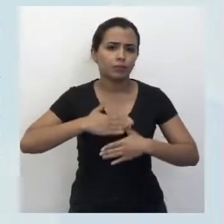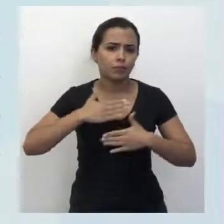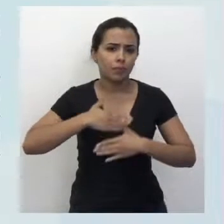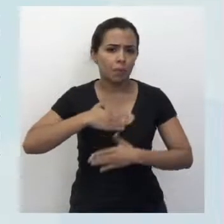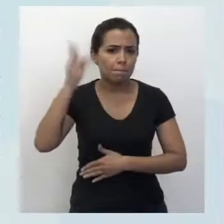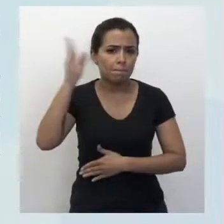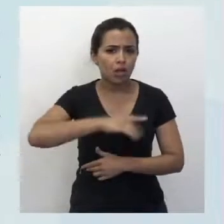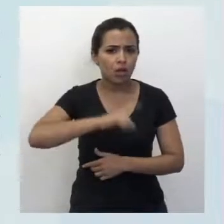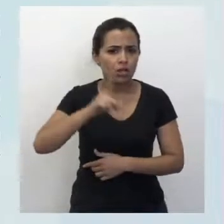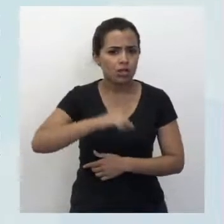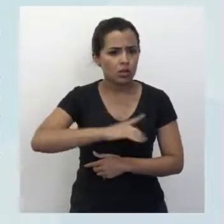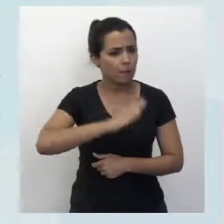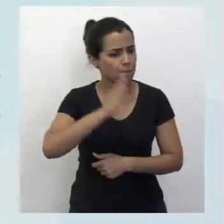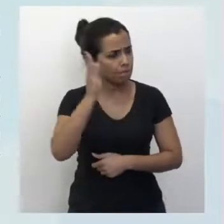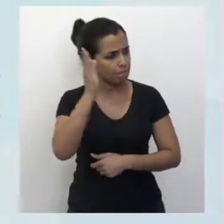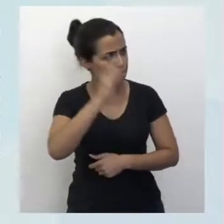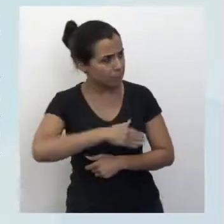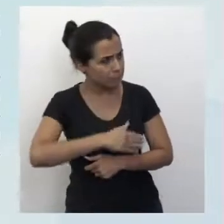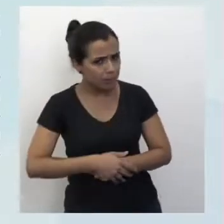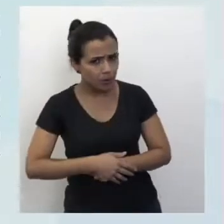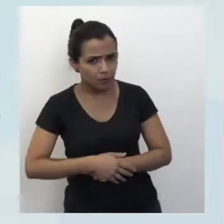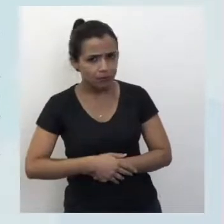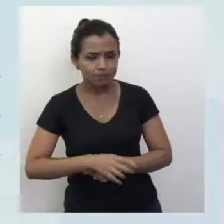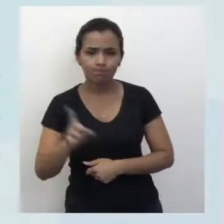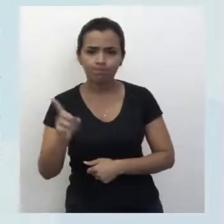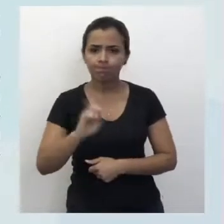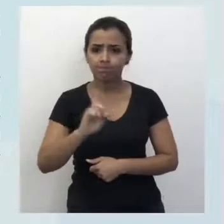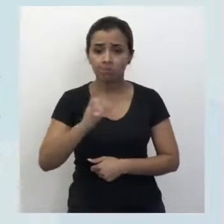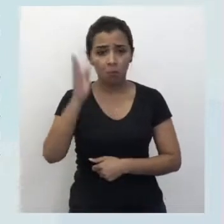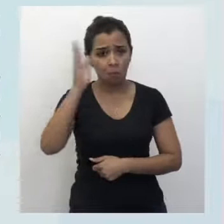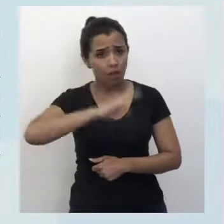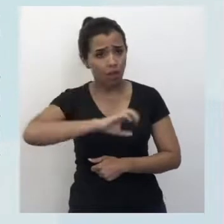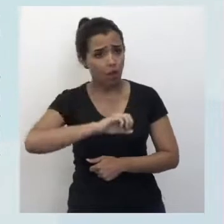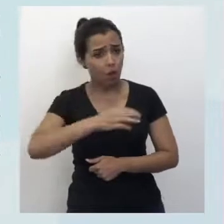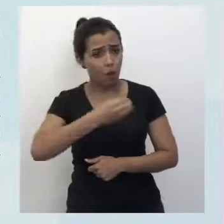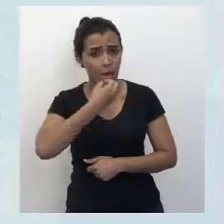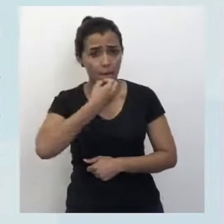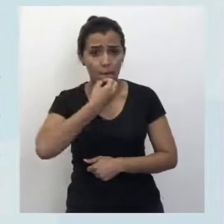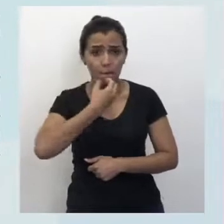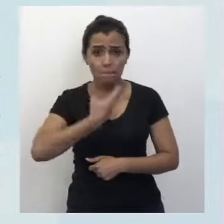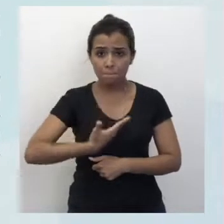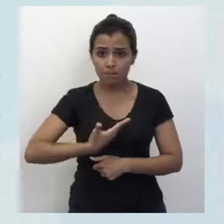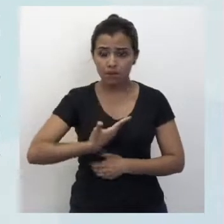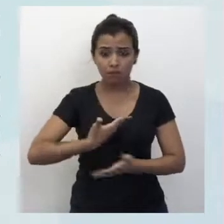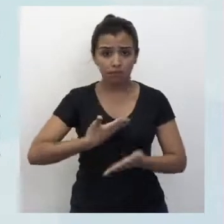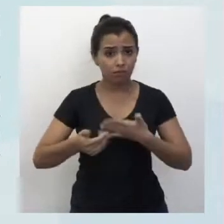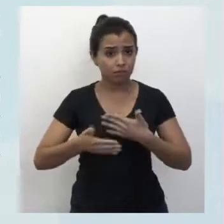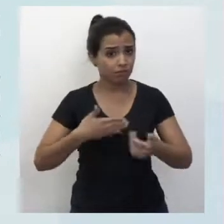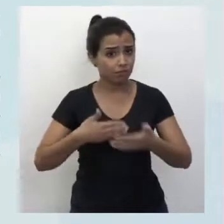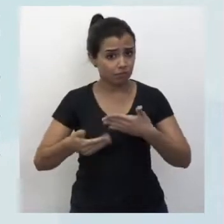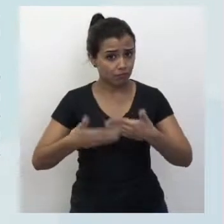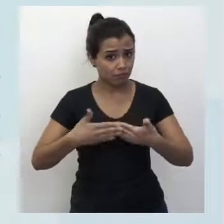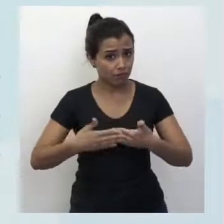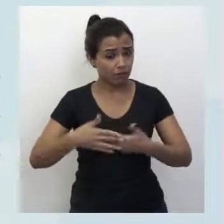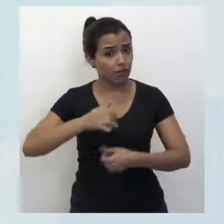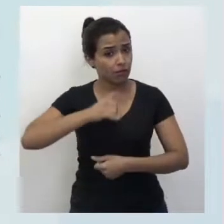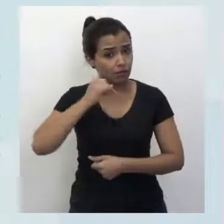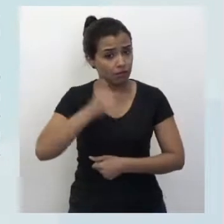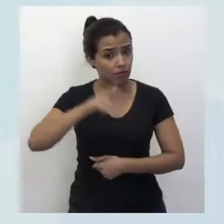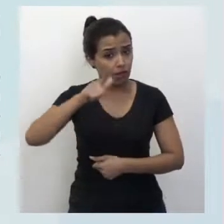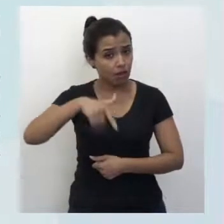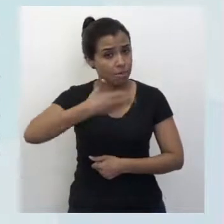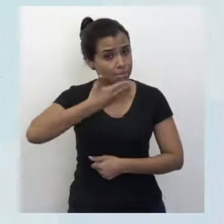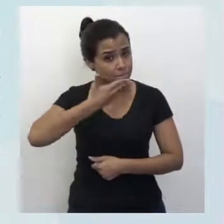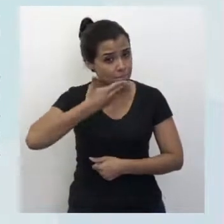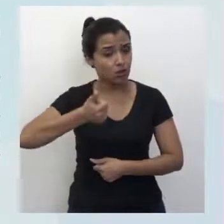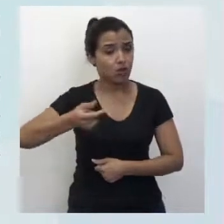mal? Replicou tia Mônica. Por mal ou por bem, seja o que for, digo que é o melhor que